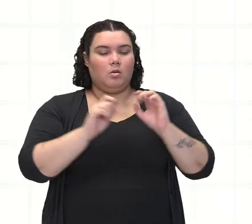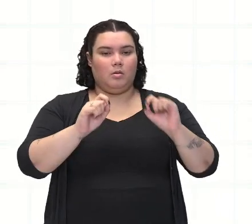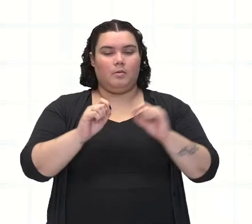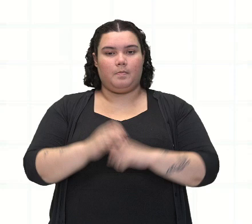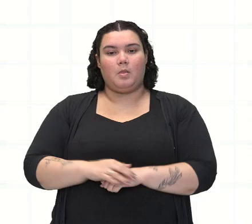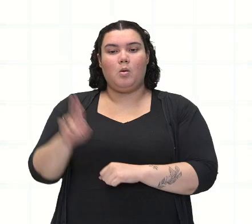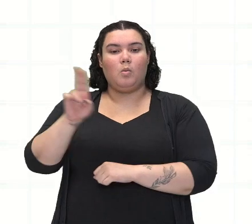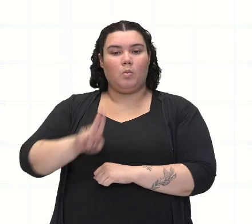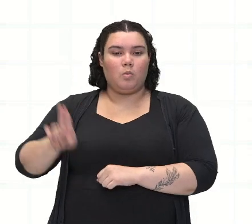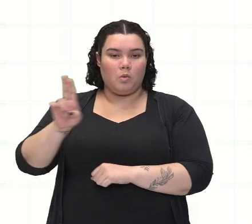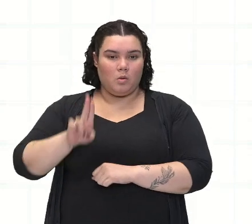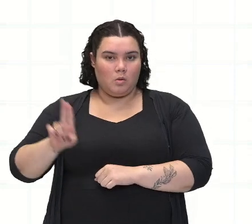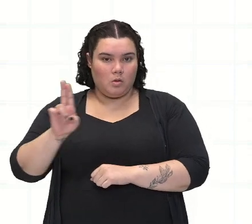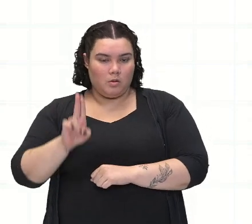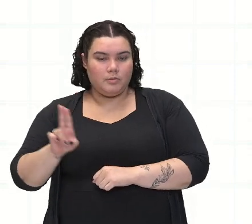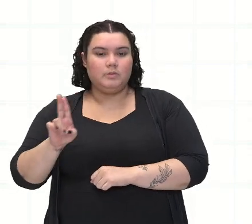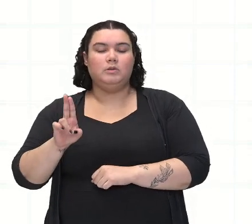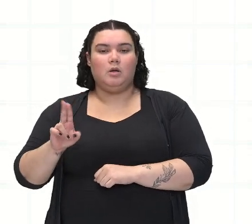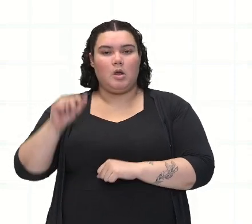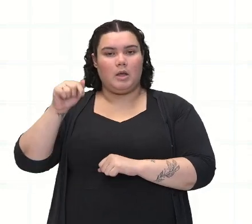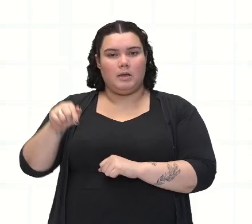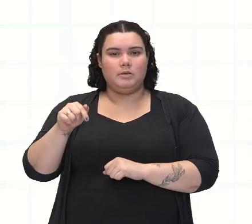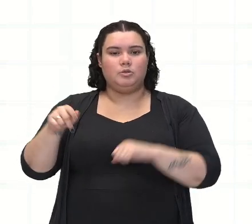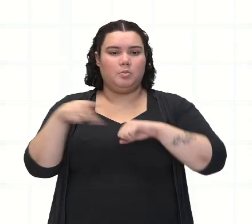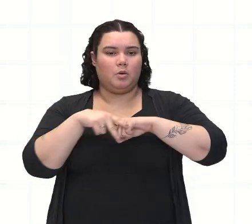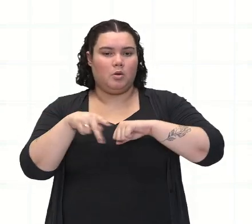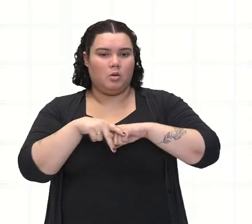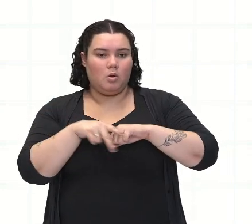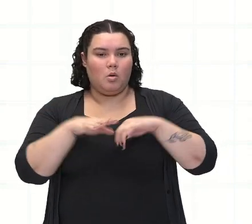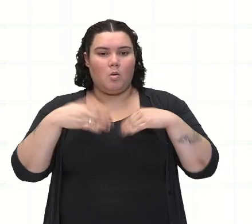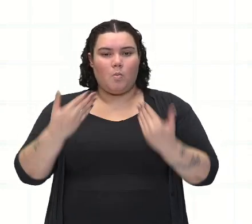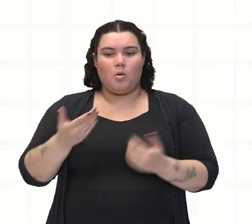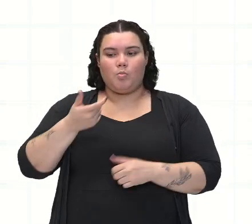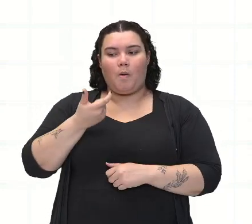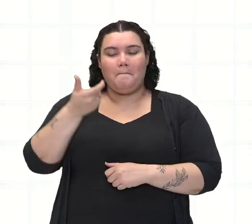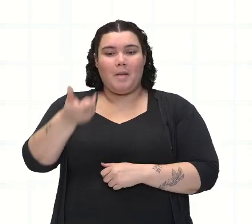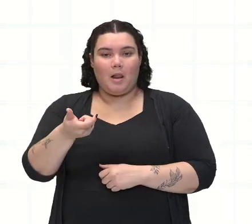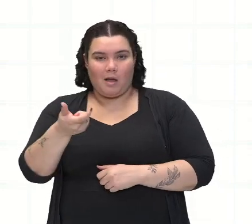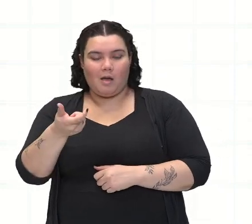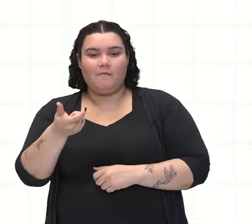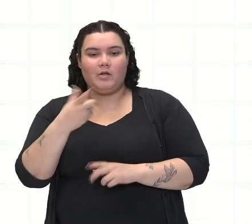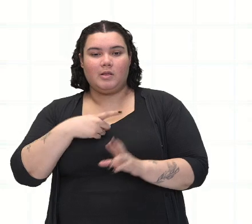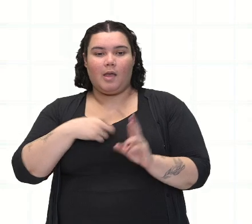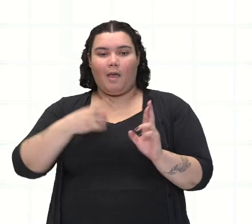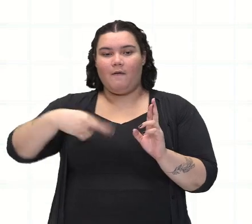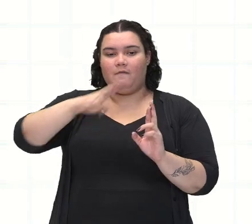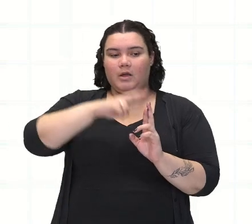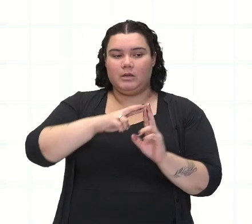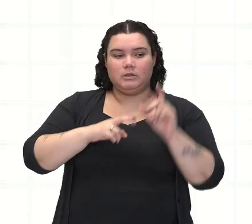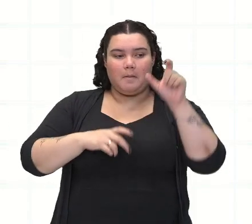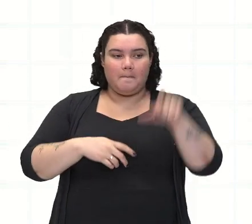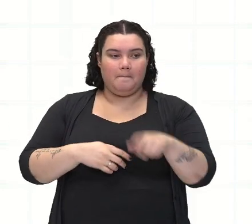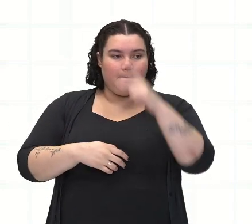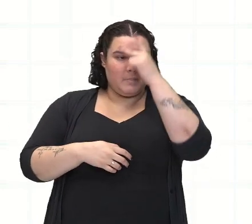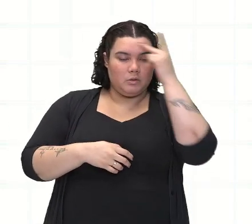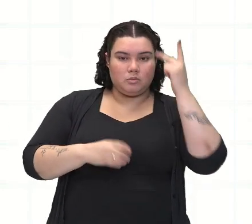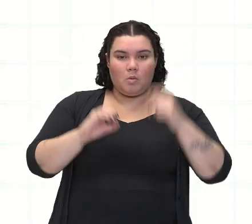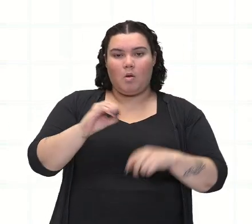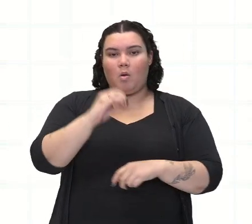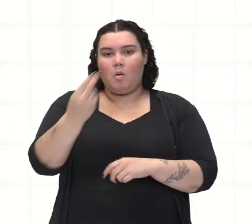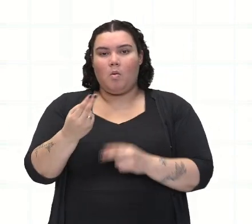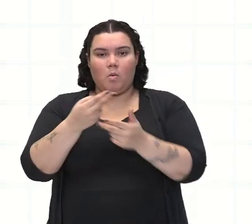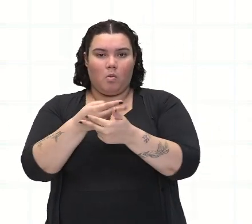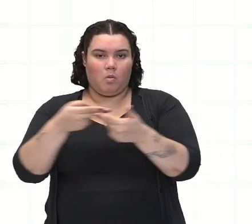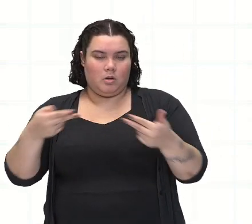são utilizados quando seu antecedente se refere a uma pessoa ou